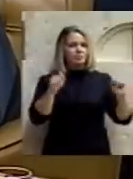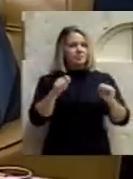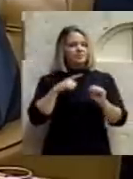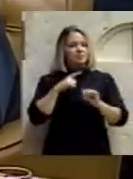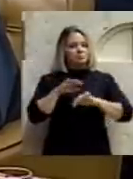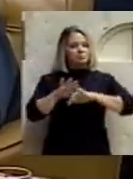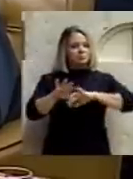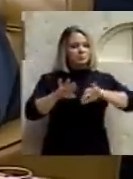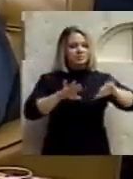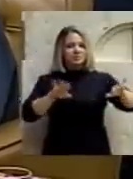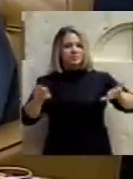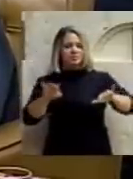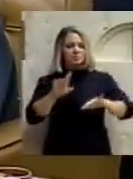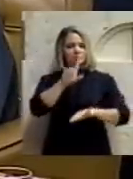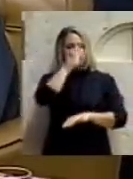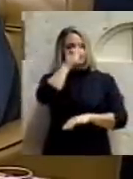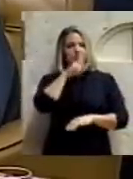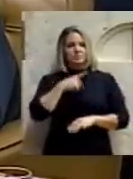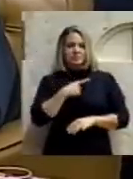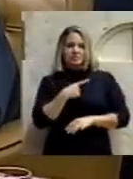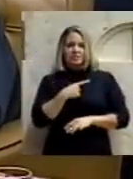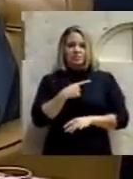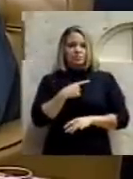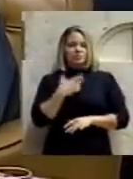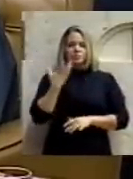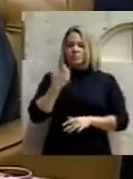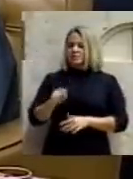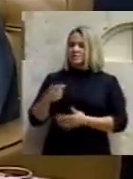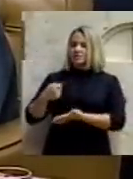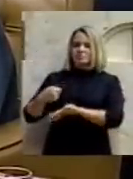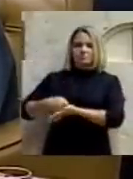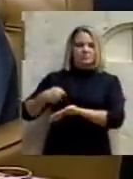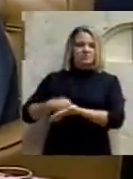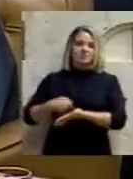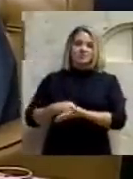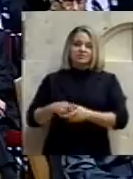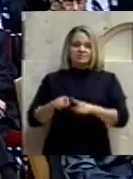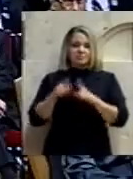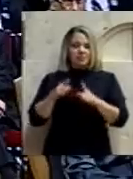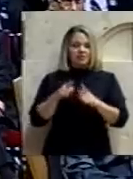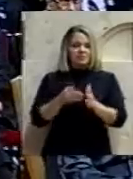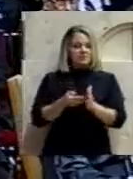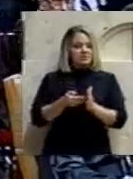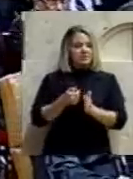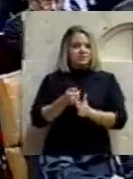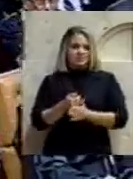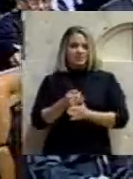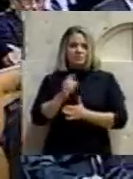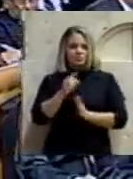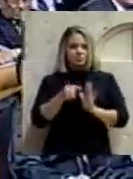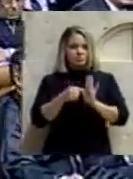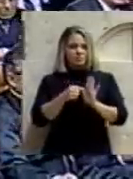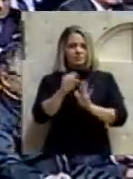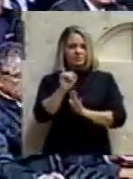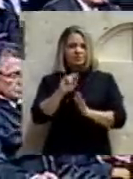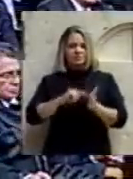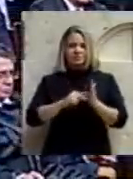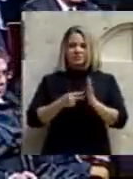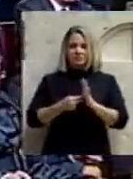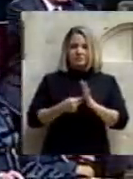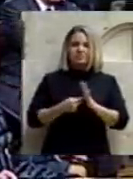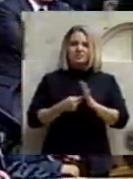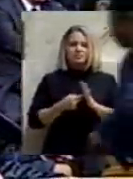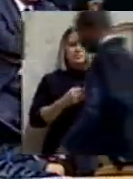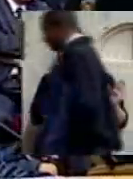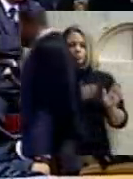distinta, autônoma, imune a pressões. Essa isenção, cabe esclarecer, não significa um cego